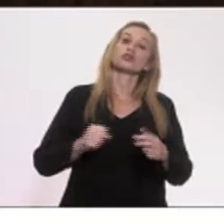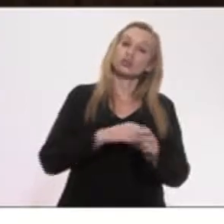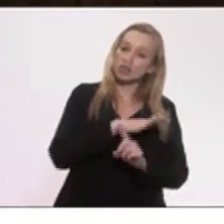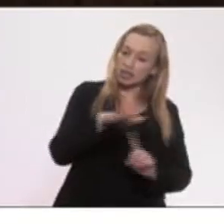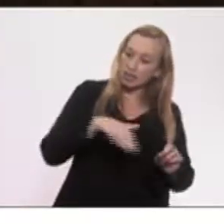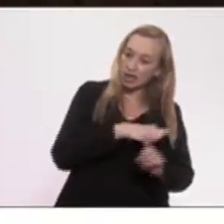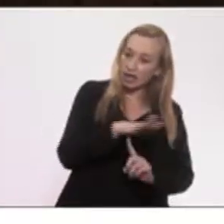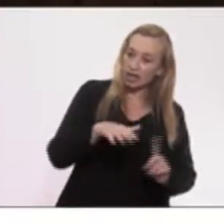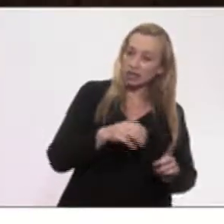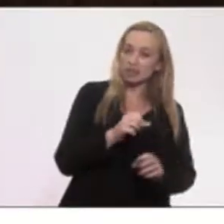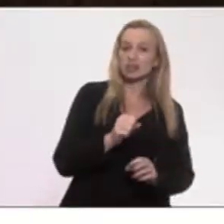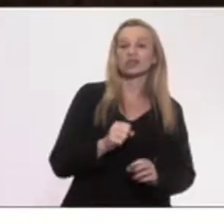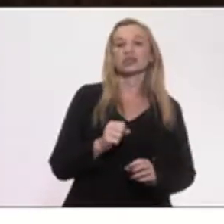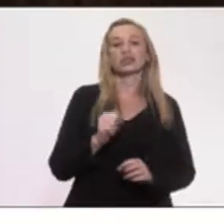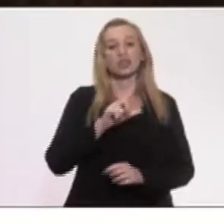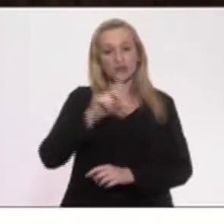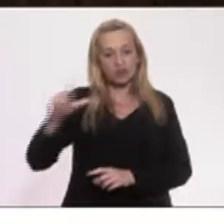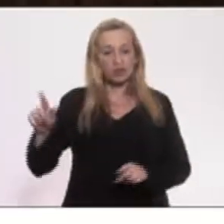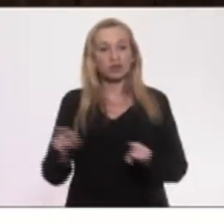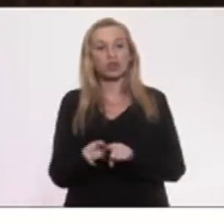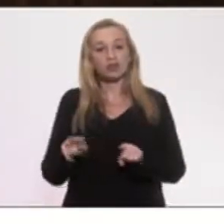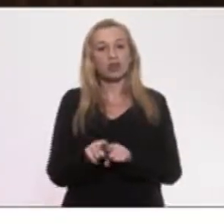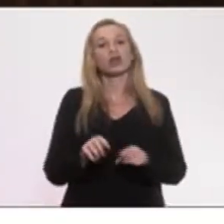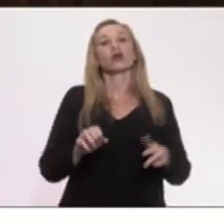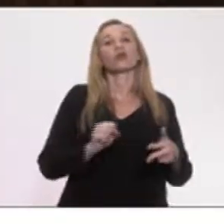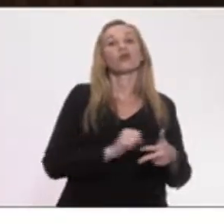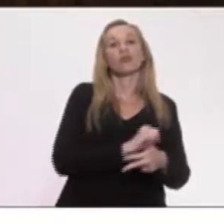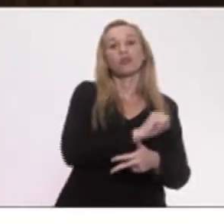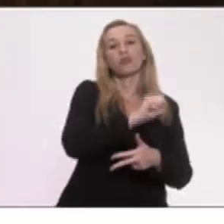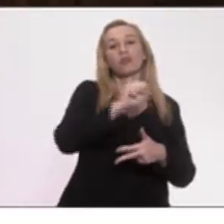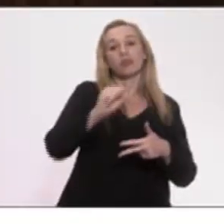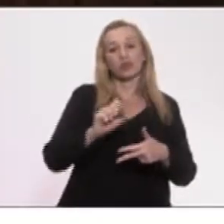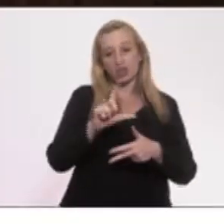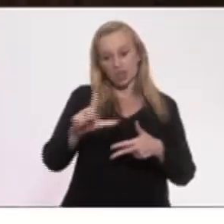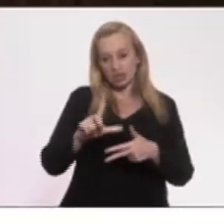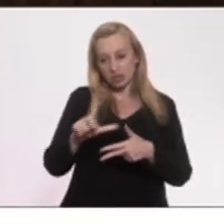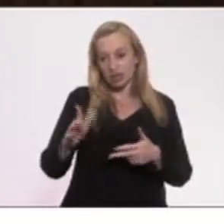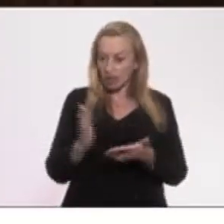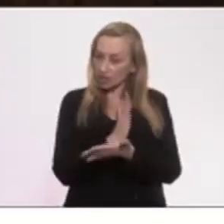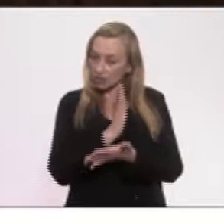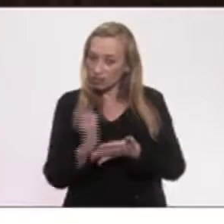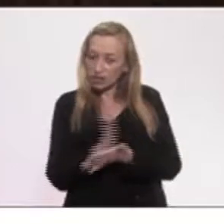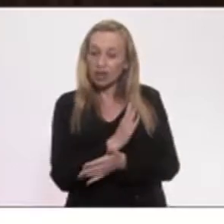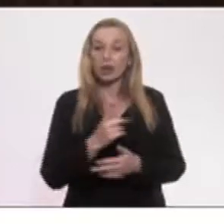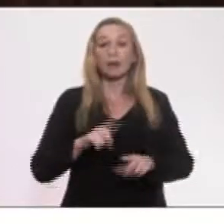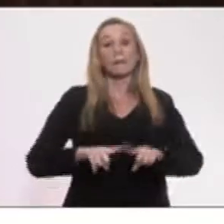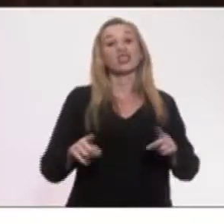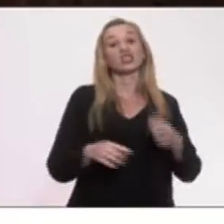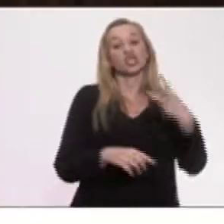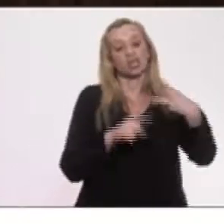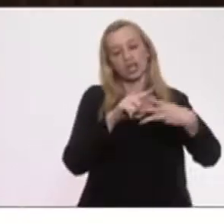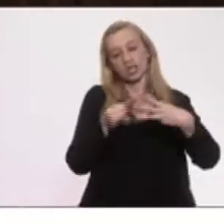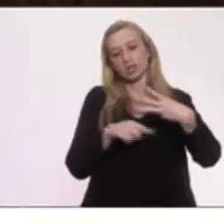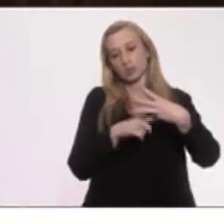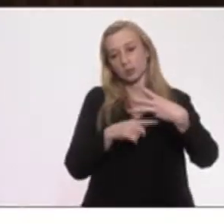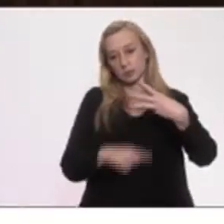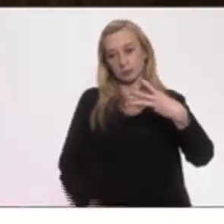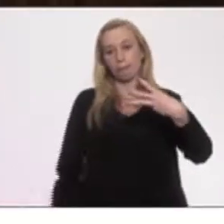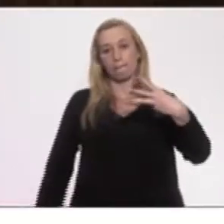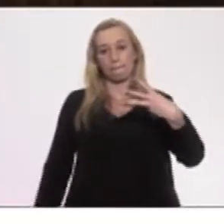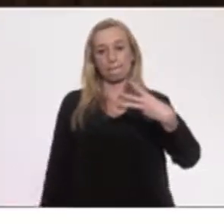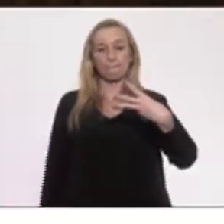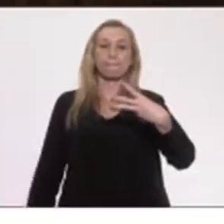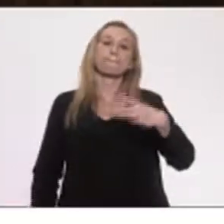civil, às vezes até representação do Poder Legislativo, mas já são pelo menos 3 casos, em